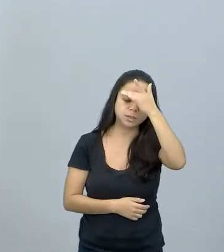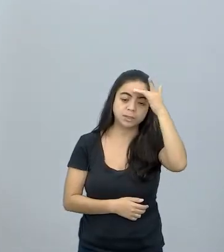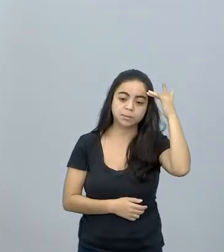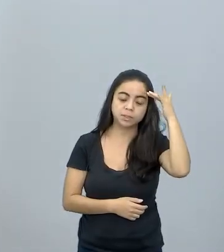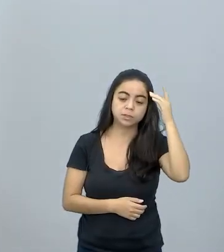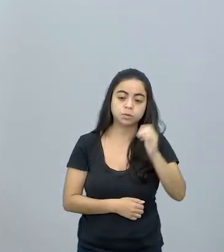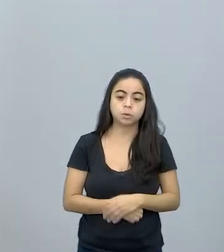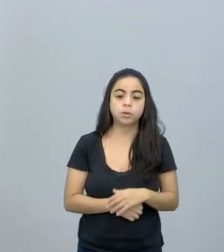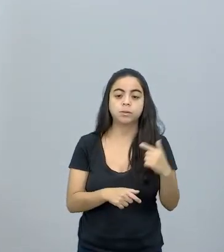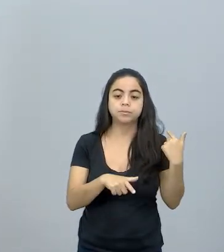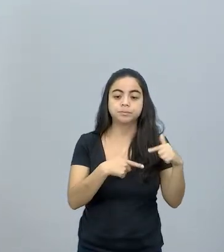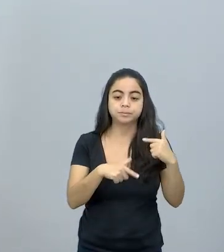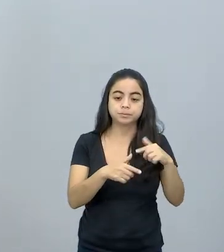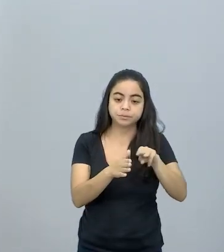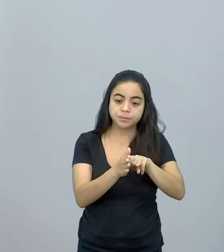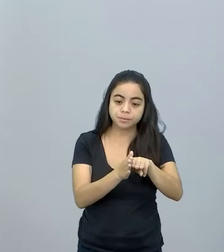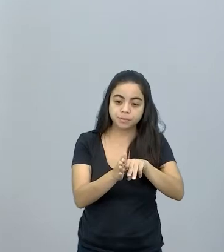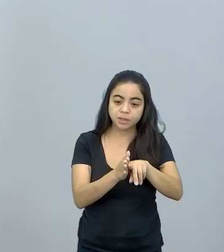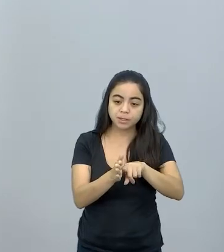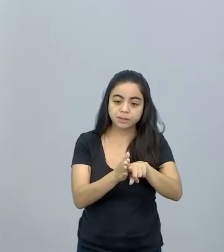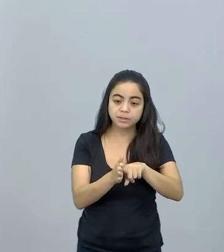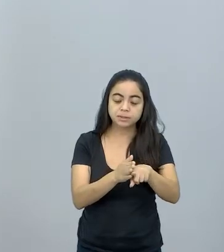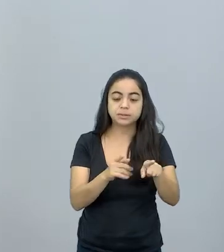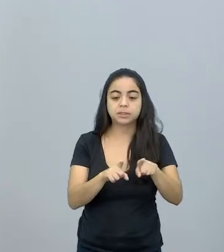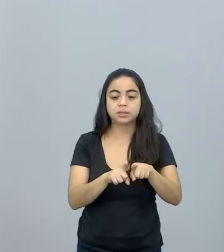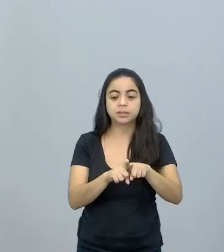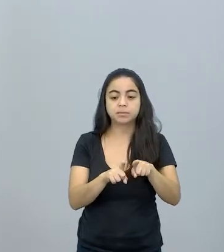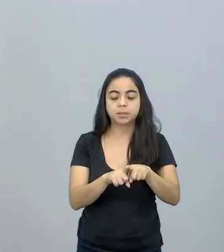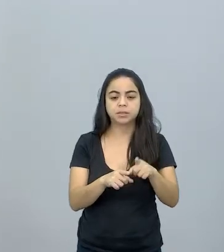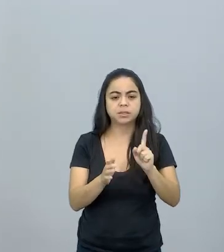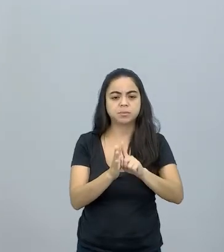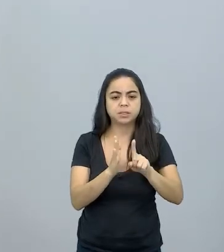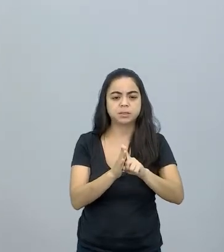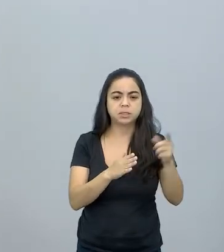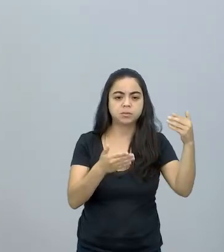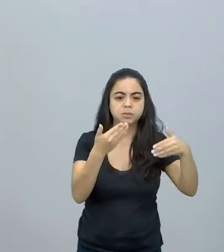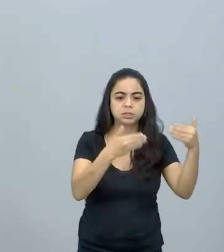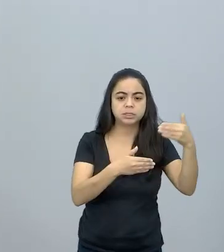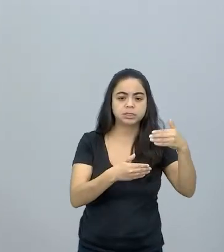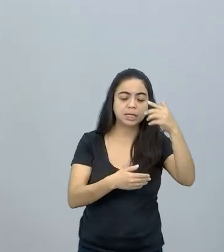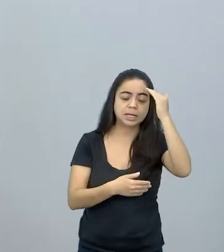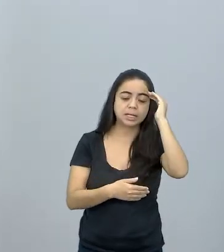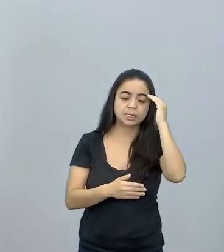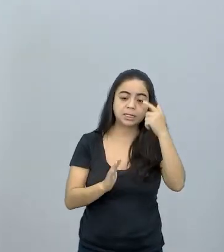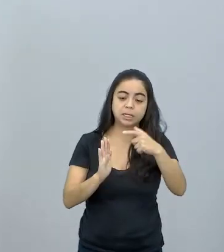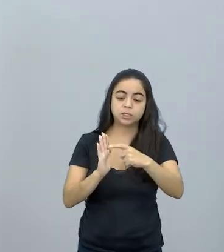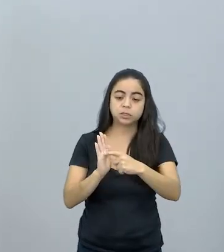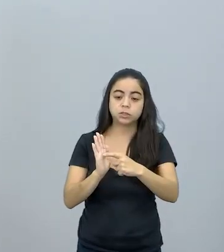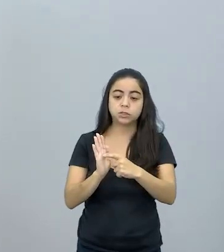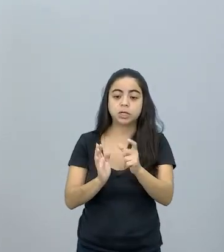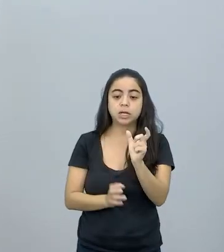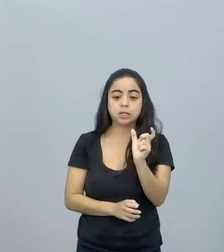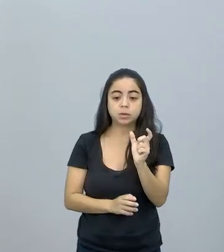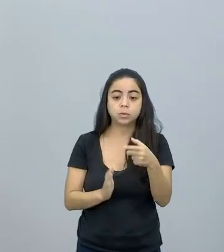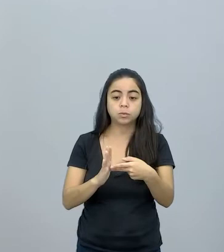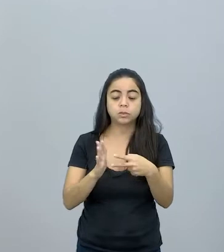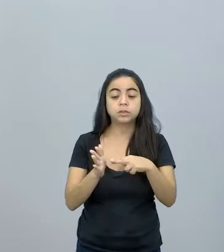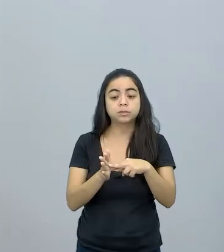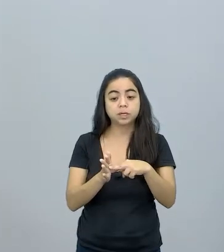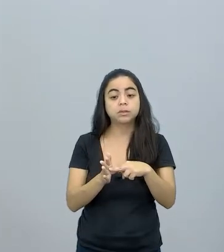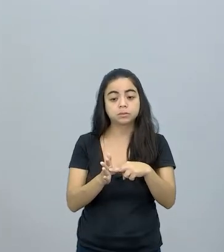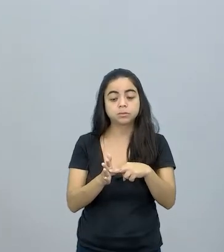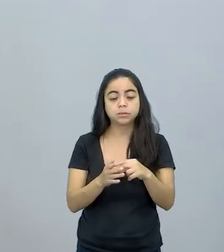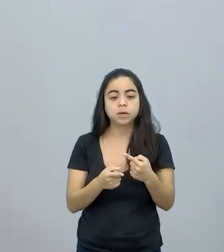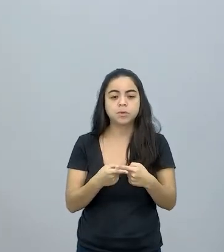o mesmo trabalho de pesquisa e falar sobre imigração, ele sabe qual que é o sentido que eu estou dando para essa palavra, né? Porque ele